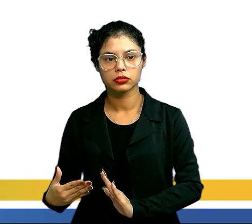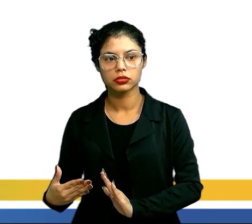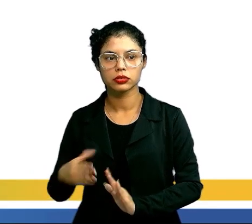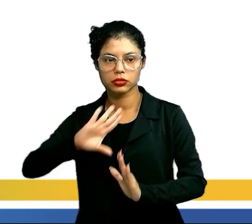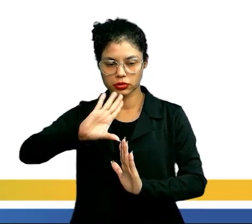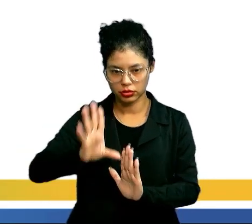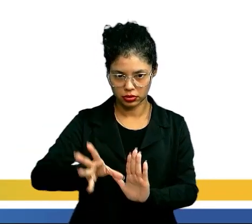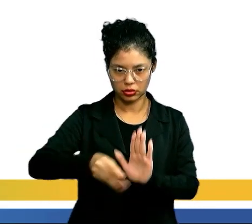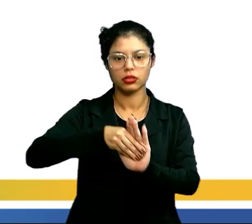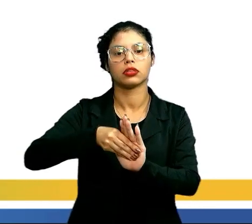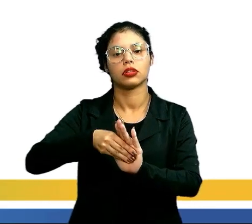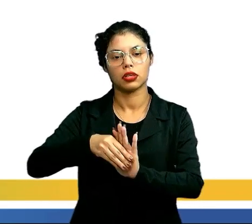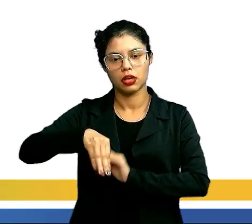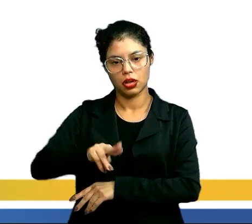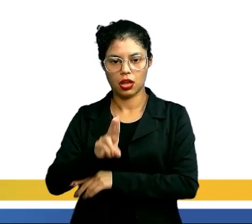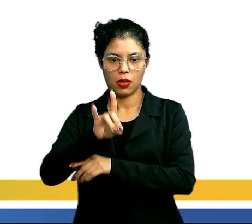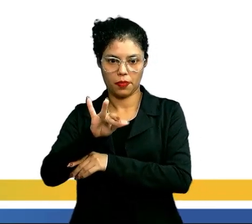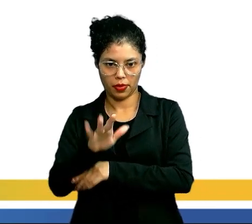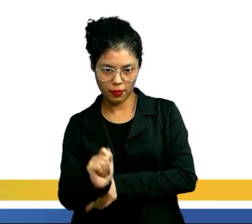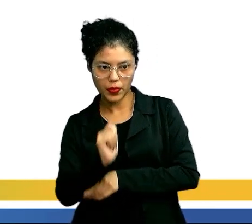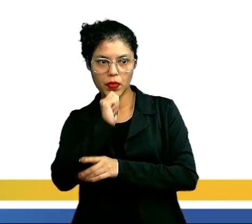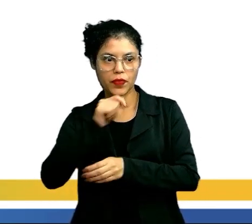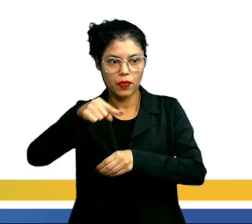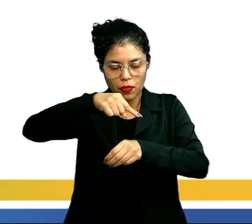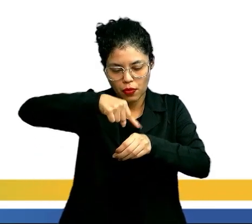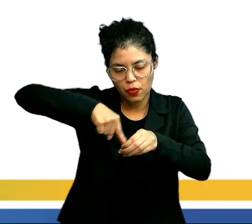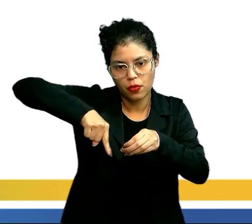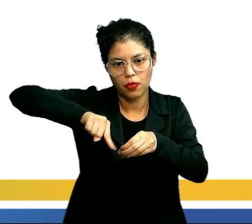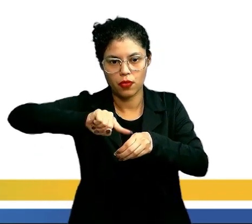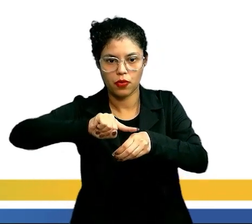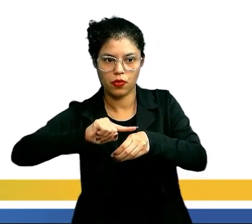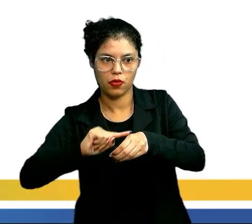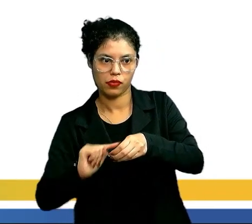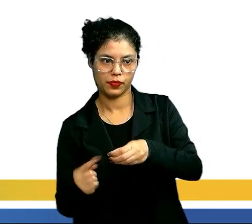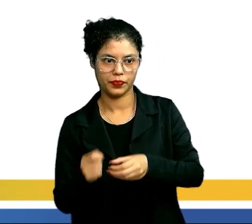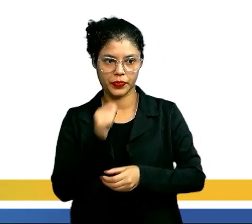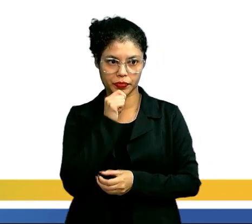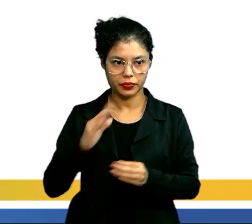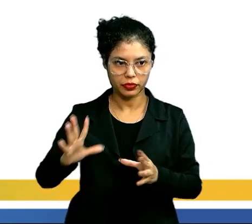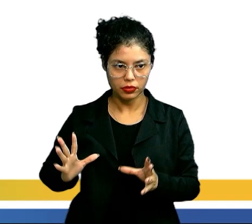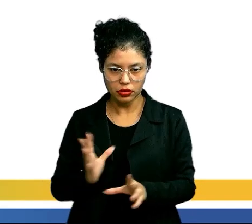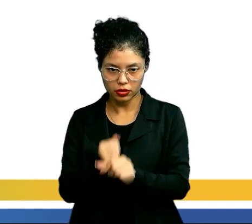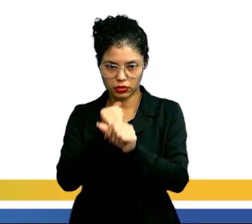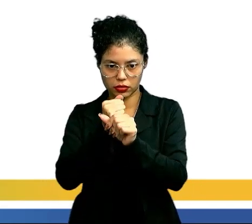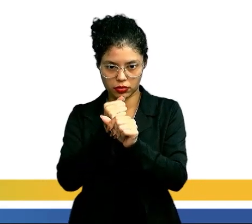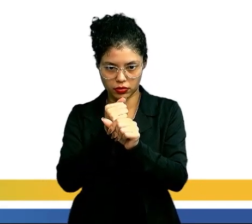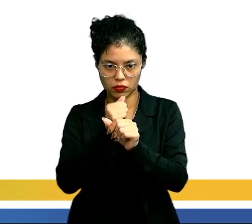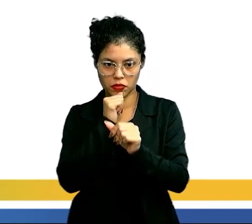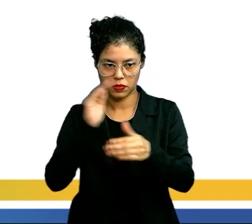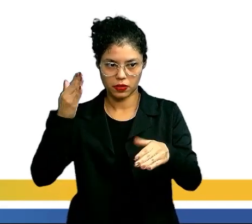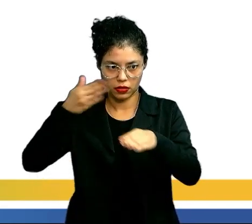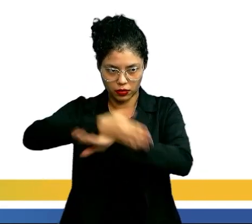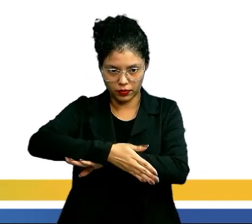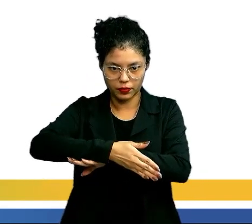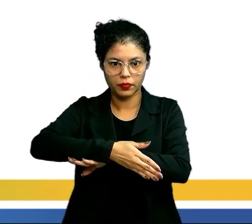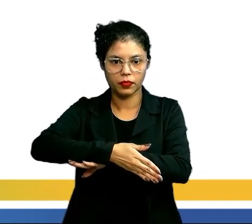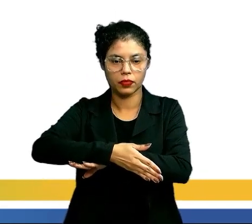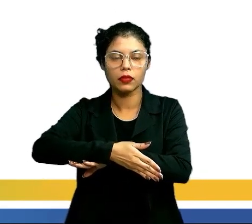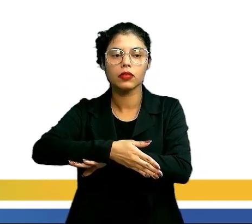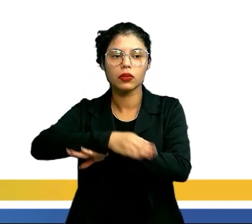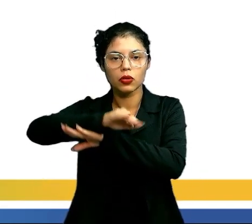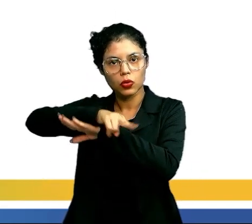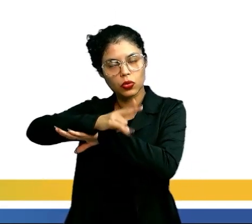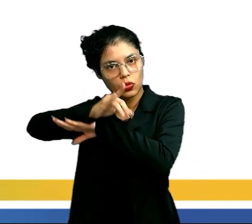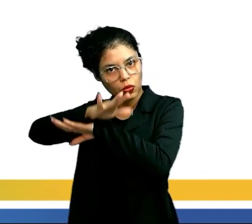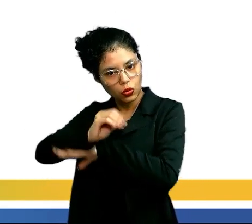adere à membrana plasmática, o seu envoltório ele fica, né, aderido aqui. Então, só entra aí o